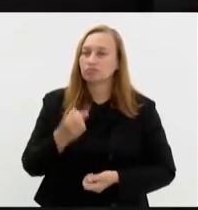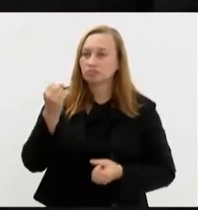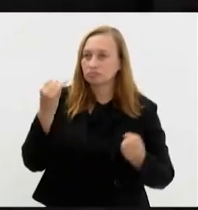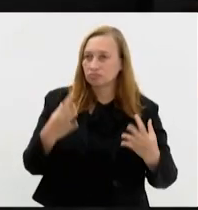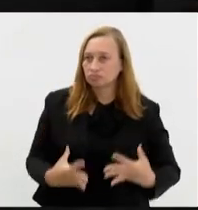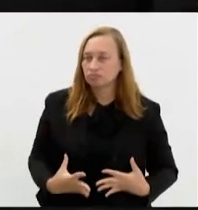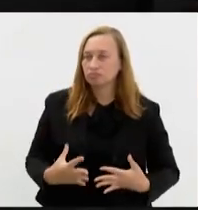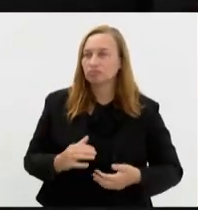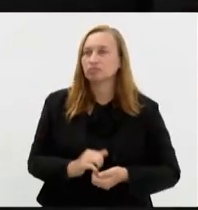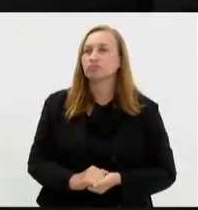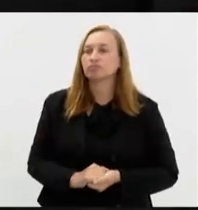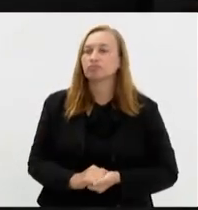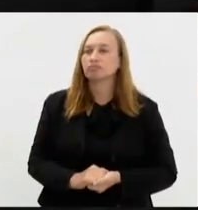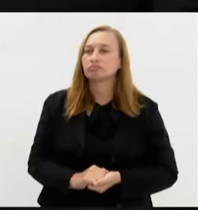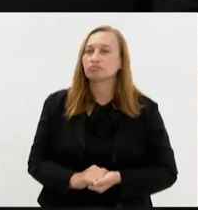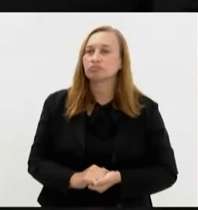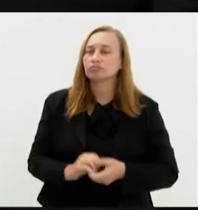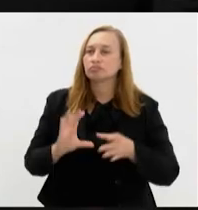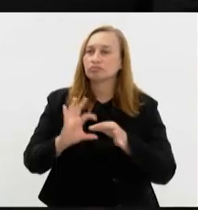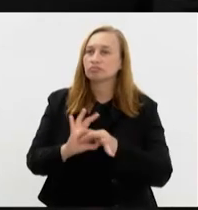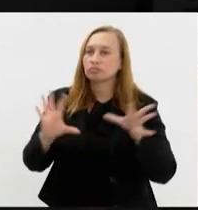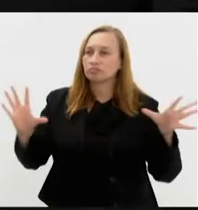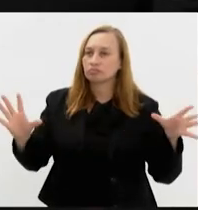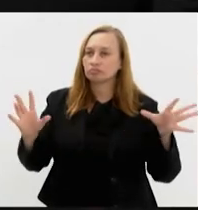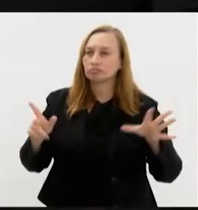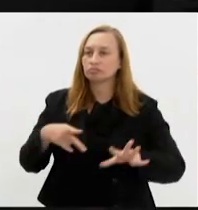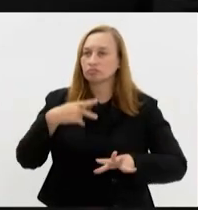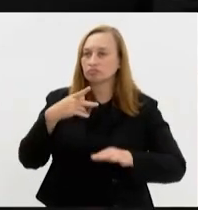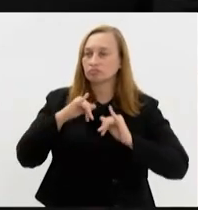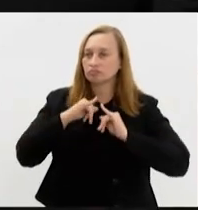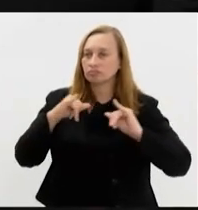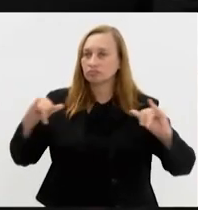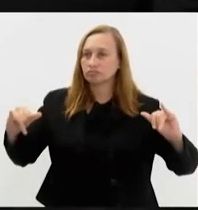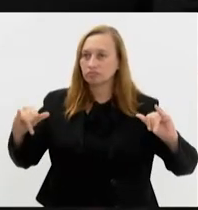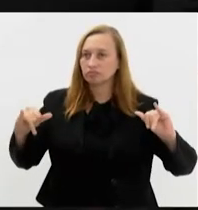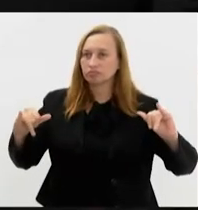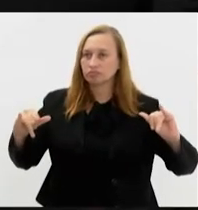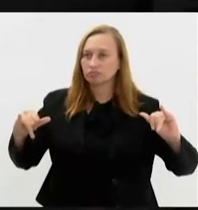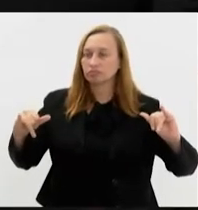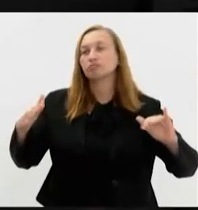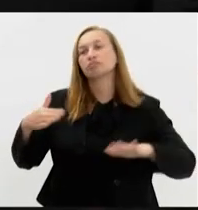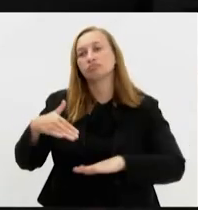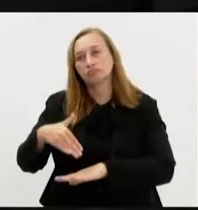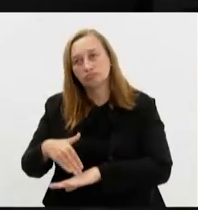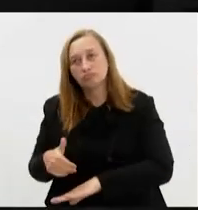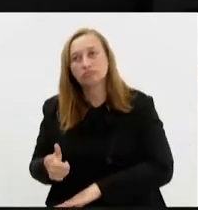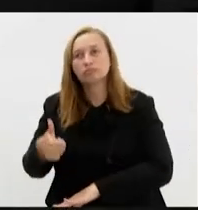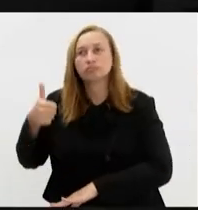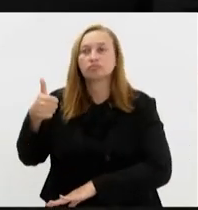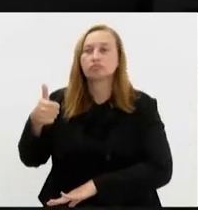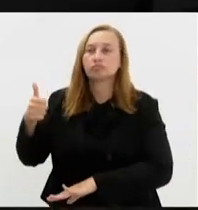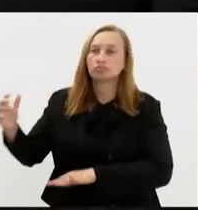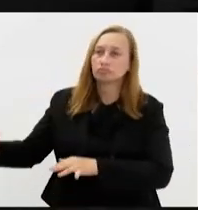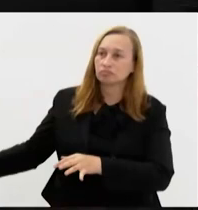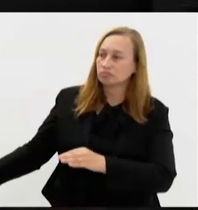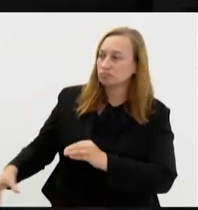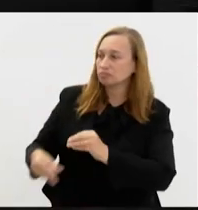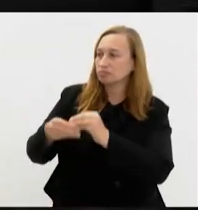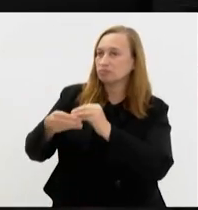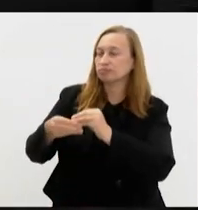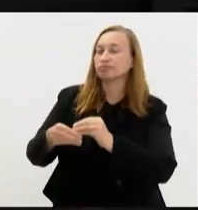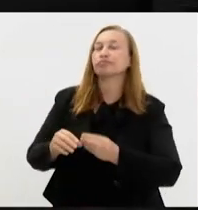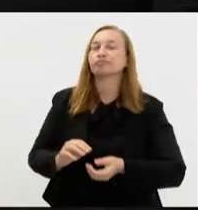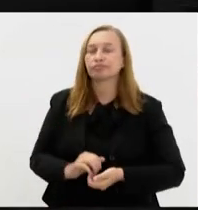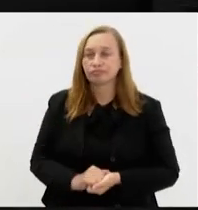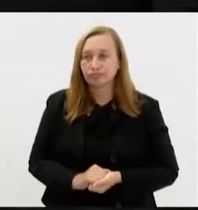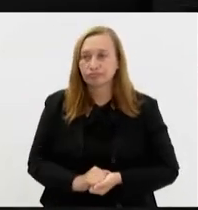pequeno trecho de expressão de informação fid são complementares